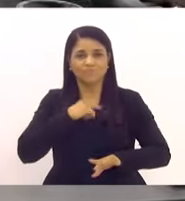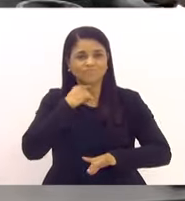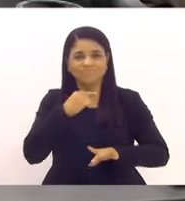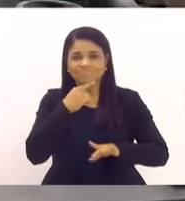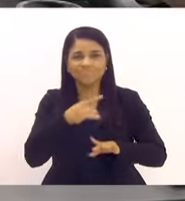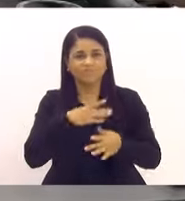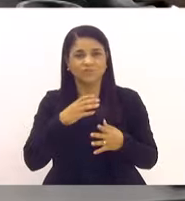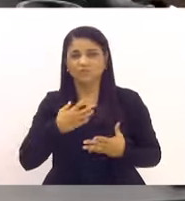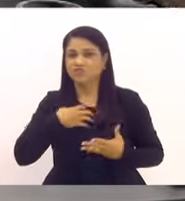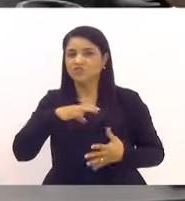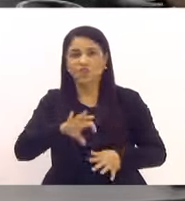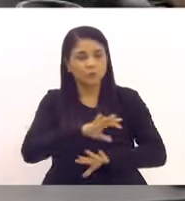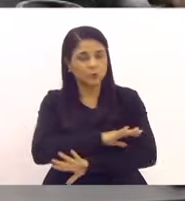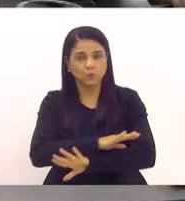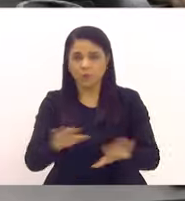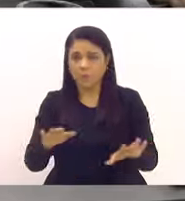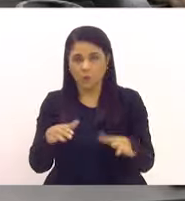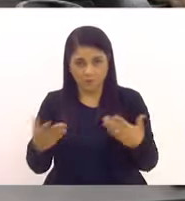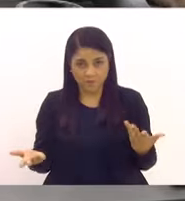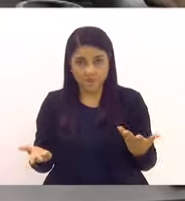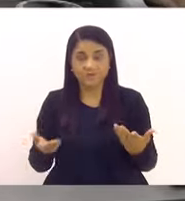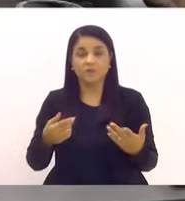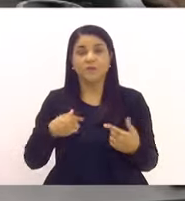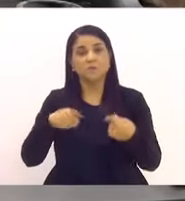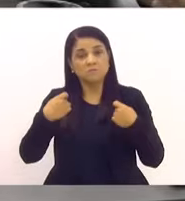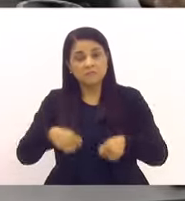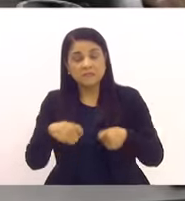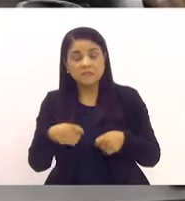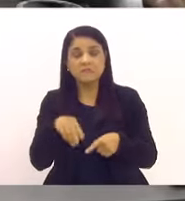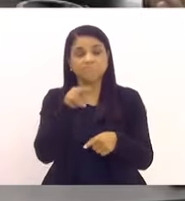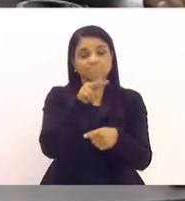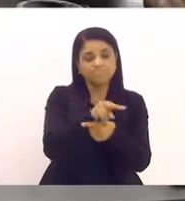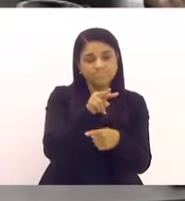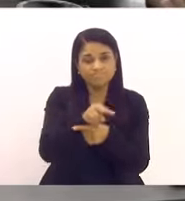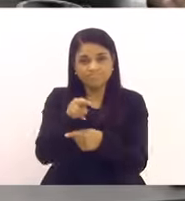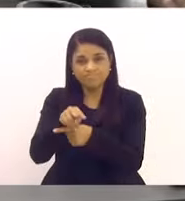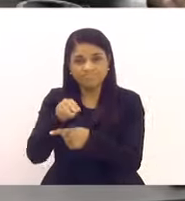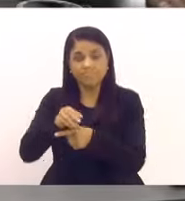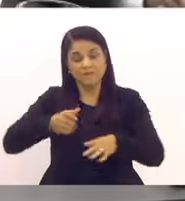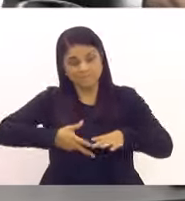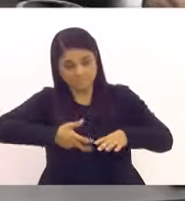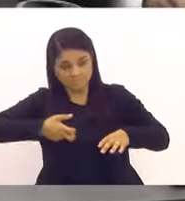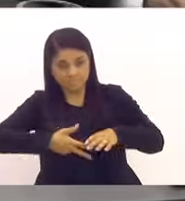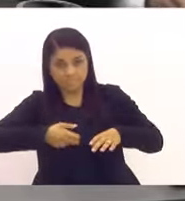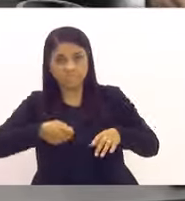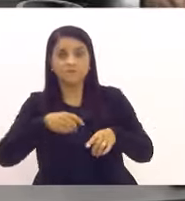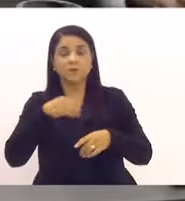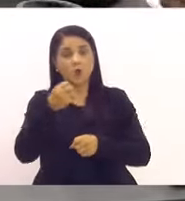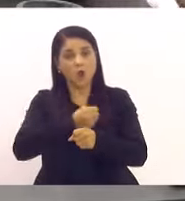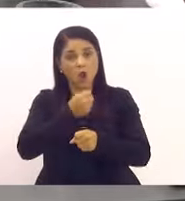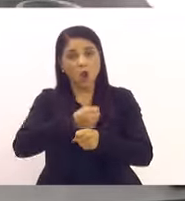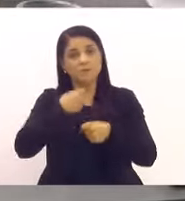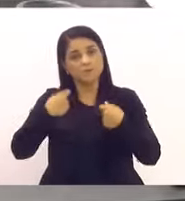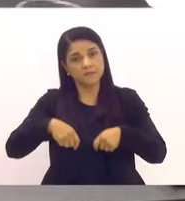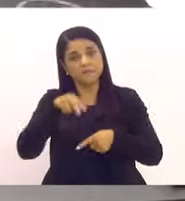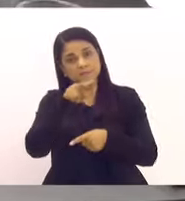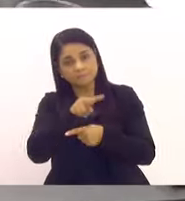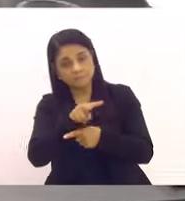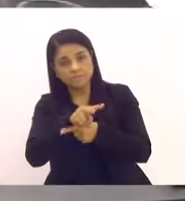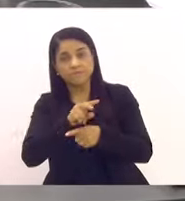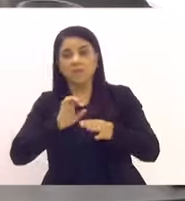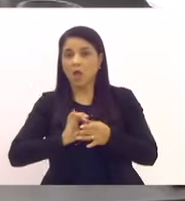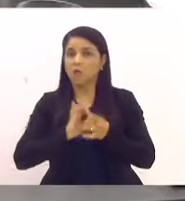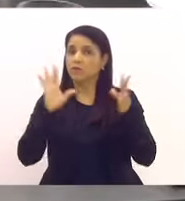inclusive, de prevenção de inundação estão preservadas. E as obras de dragagem estão preservadas porque são de interesse social